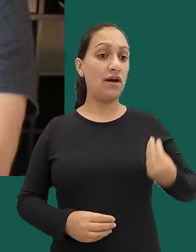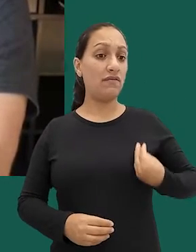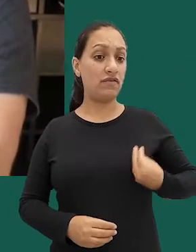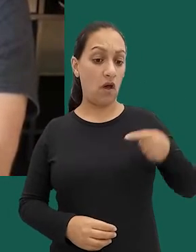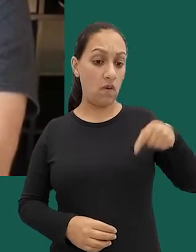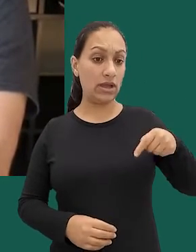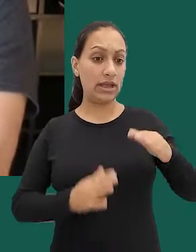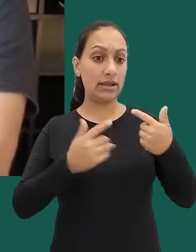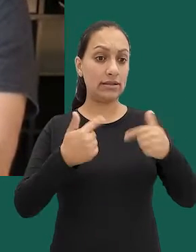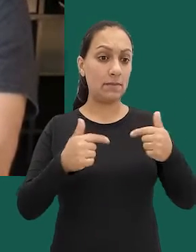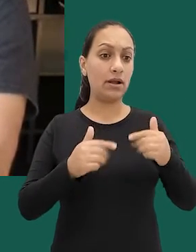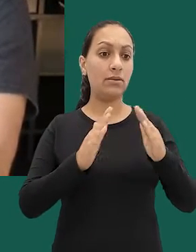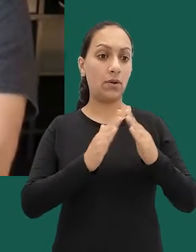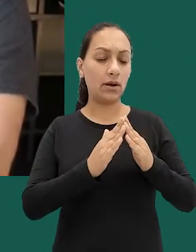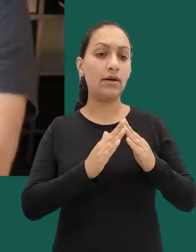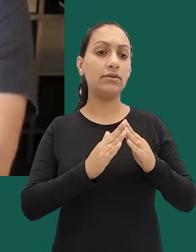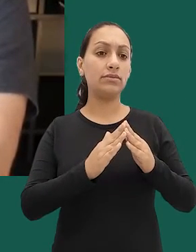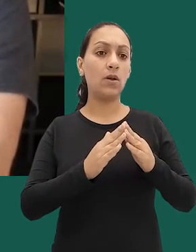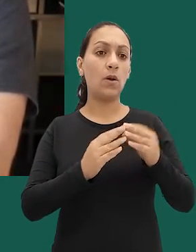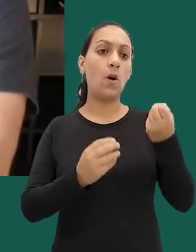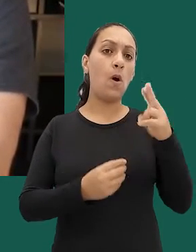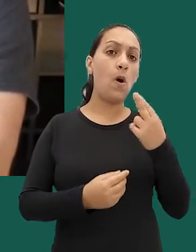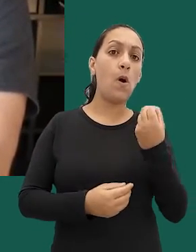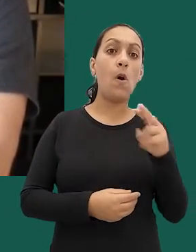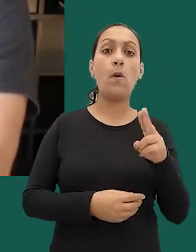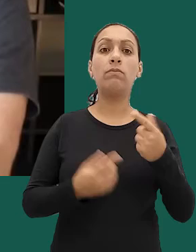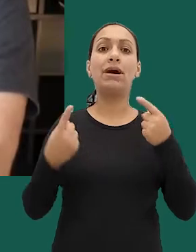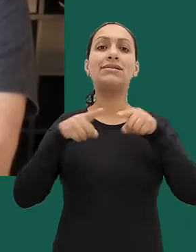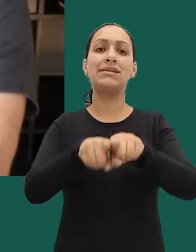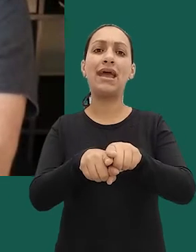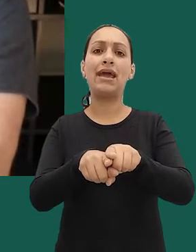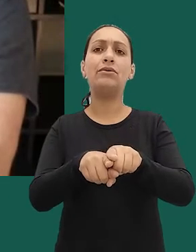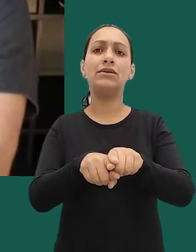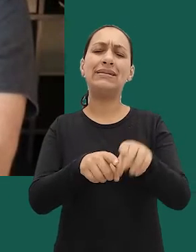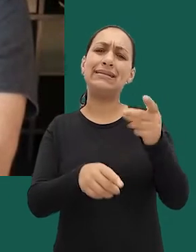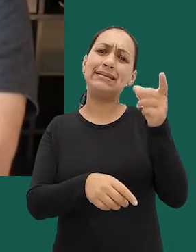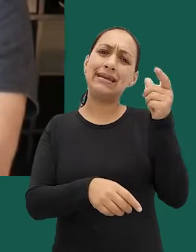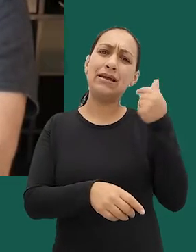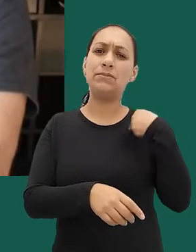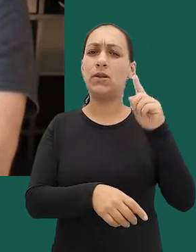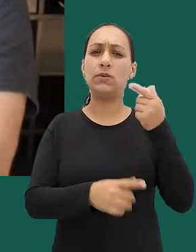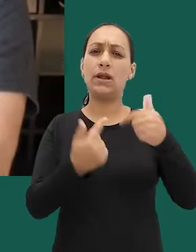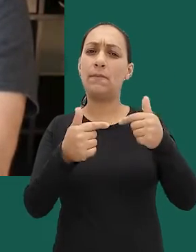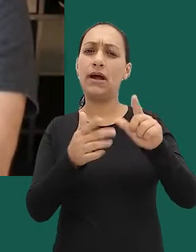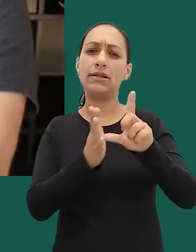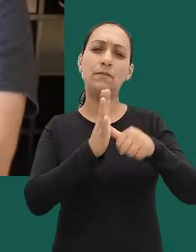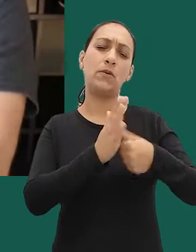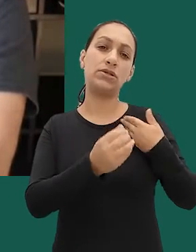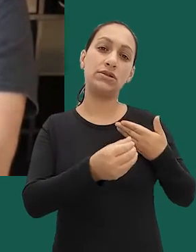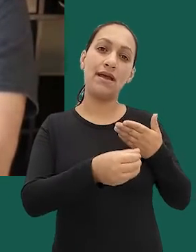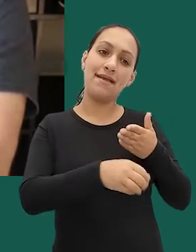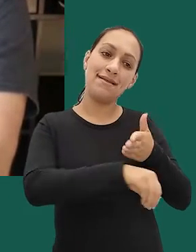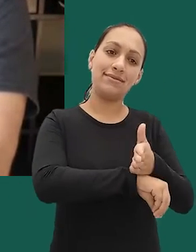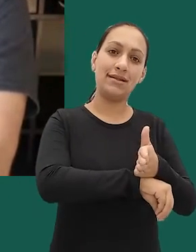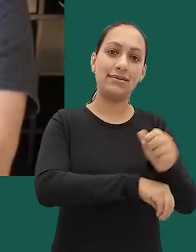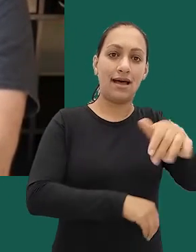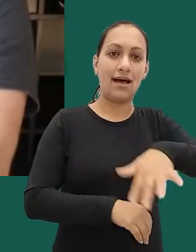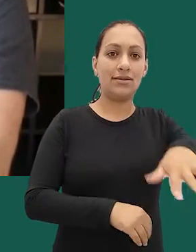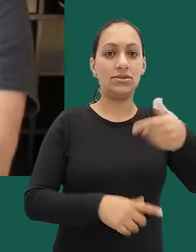numa empresa, tem muita gente que vem como parceiro, por exemplo, e fica muito tempo sem trabalhar, e aí depois tem dificuldade de se inserir no mercado de trabalho,